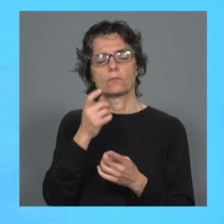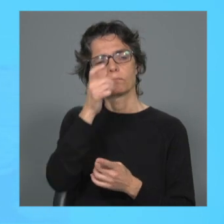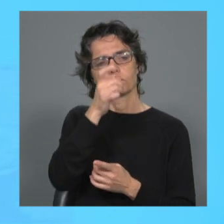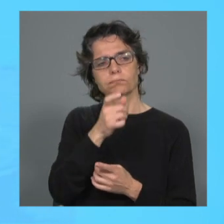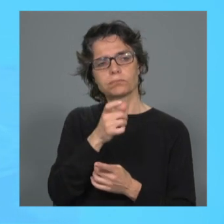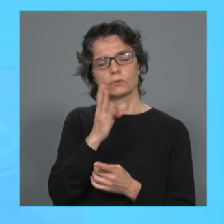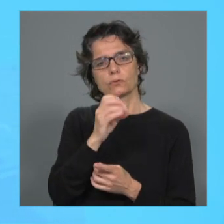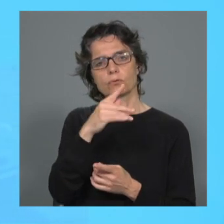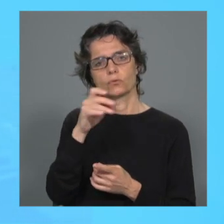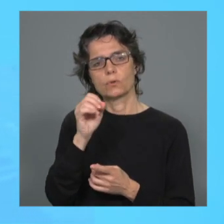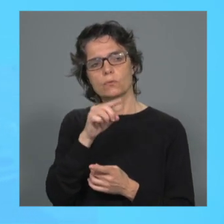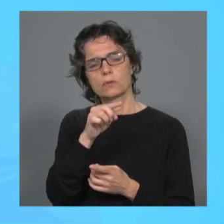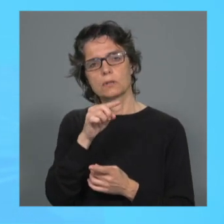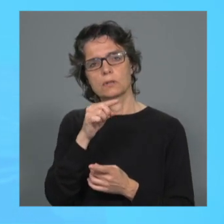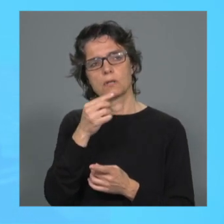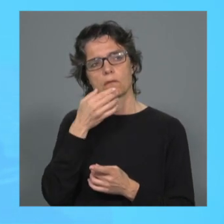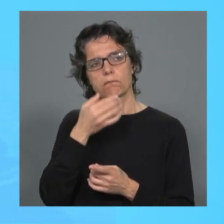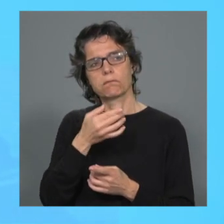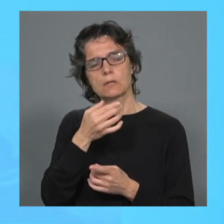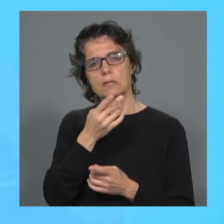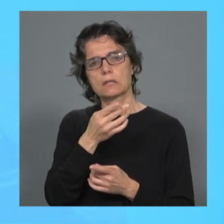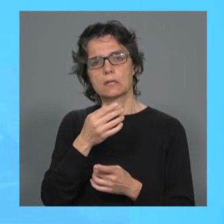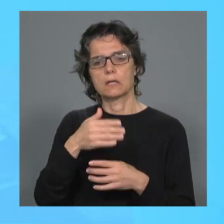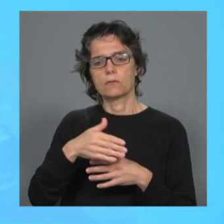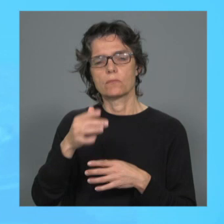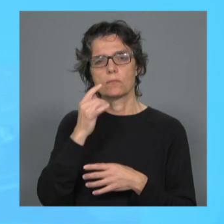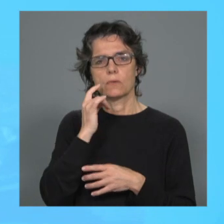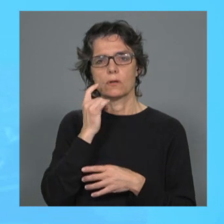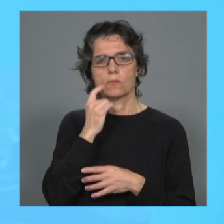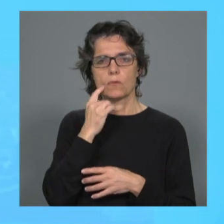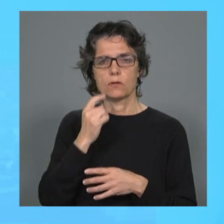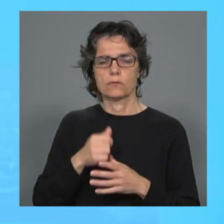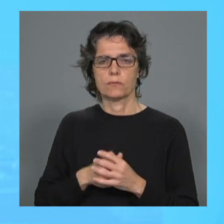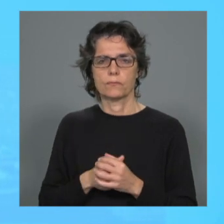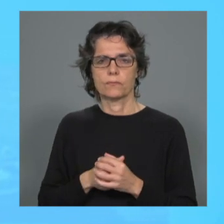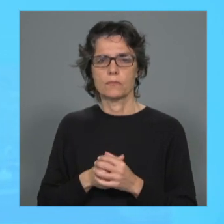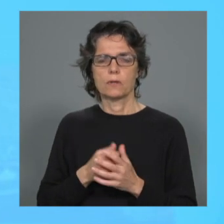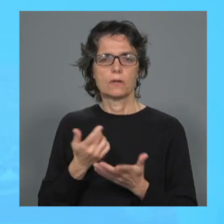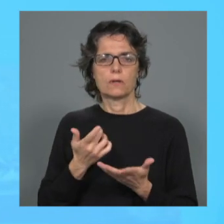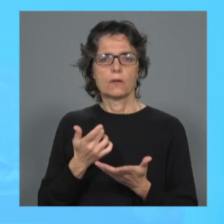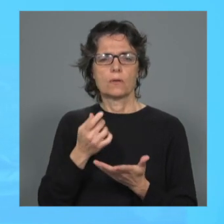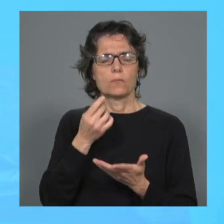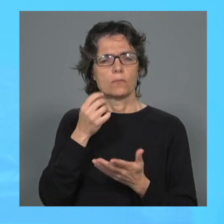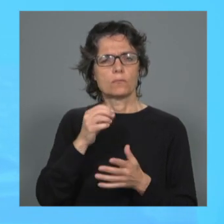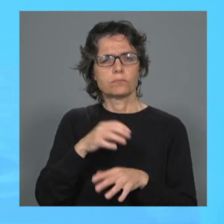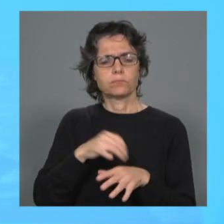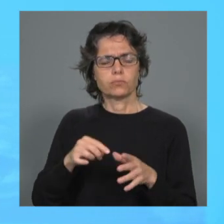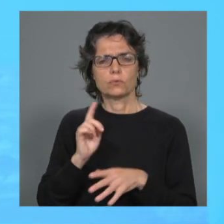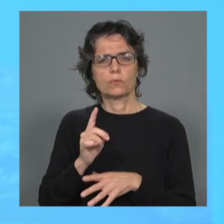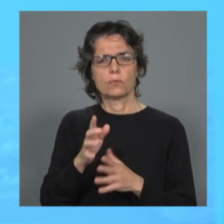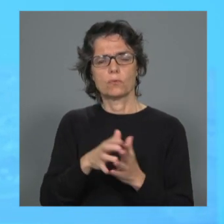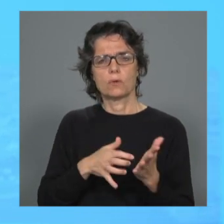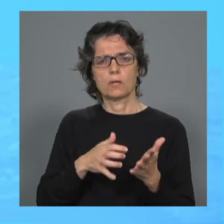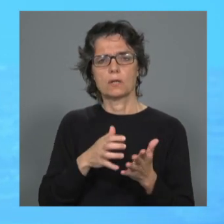especificidade têm estas vivências, seja no texto do Evangelho de São João, seja também no livro do Apocalipse e na carta também,